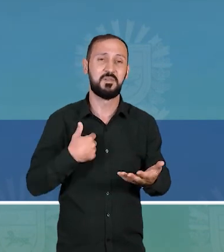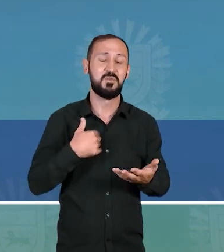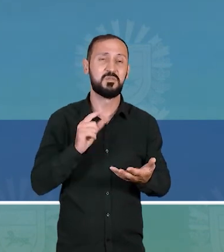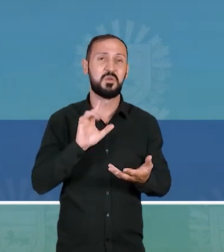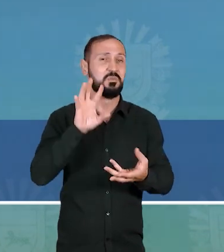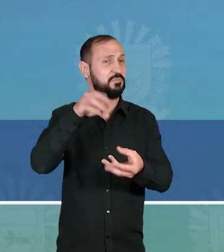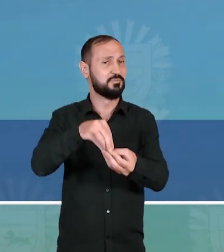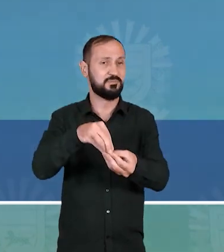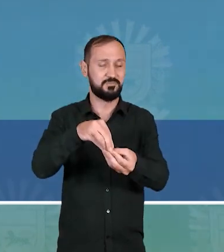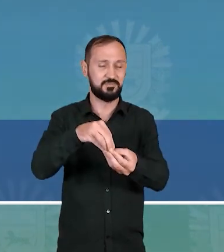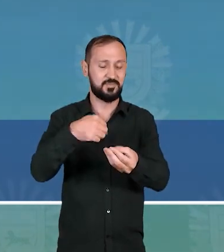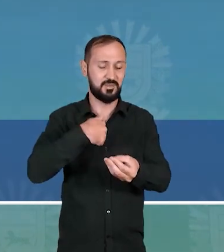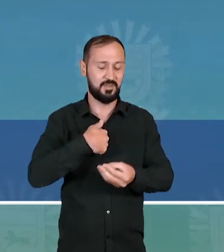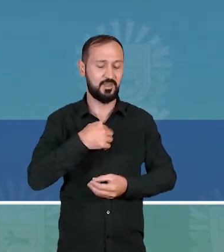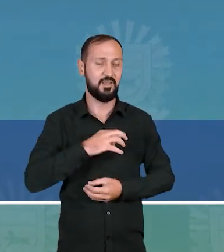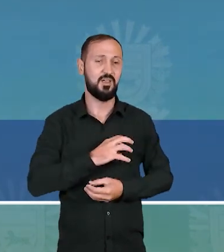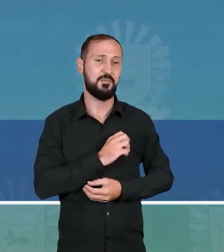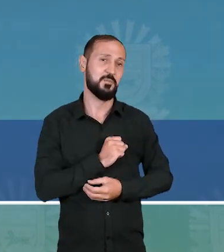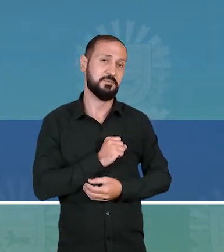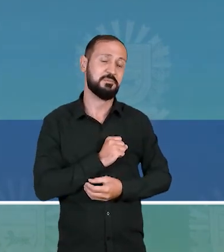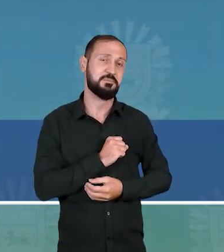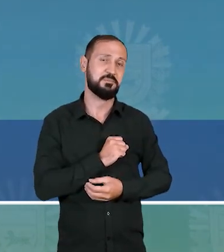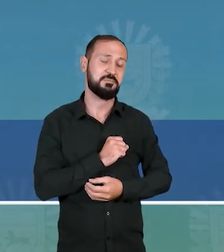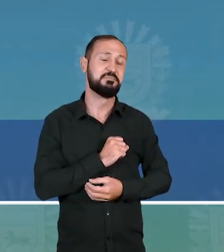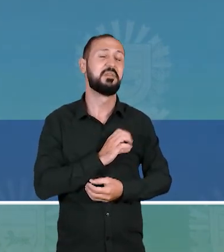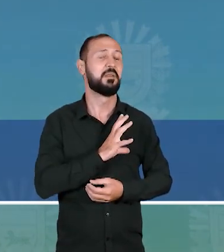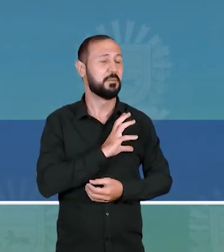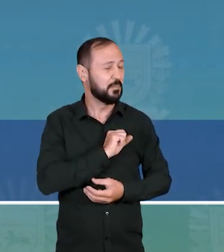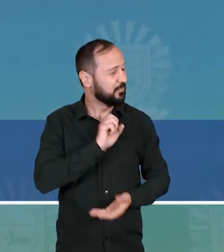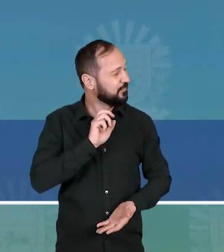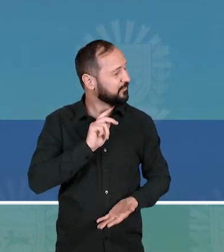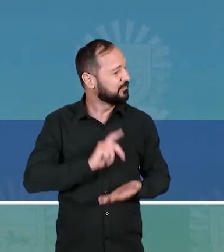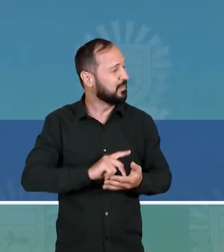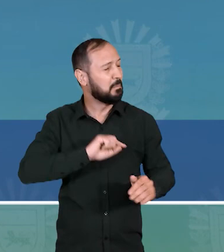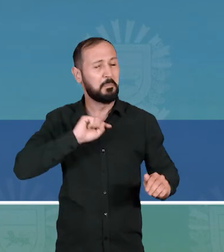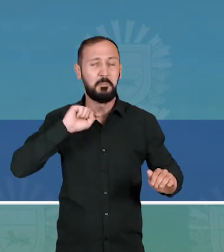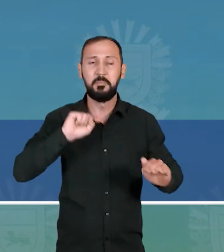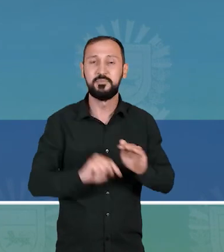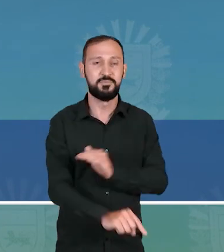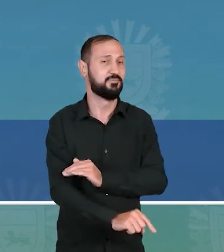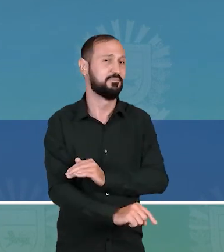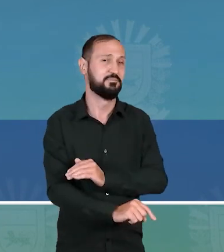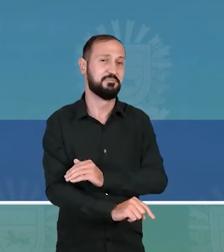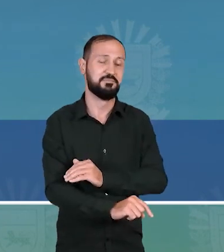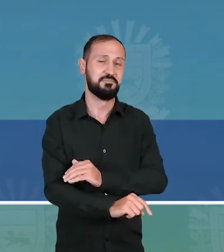Eu resumo assim, é um amor muito grande, que